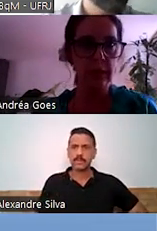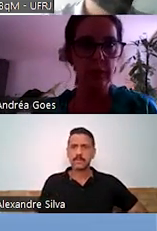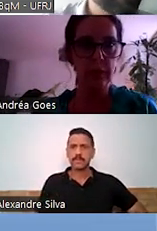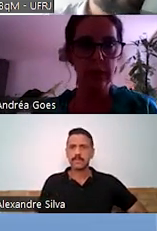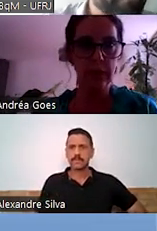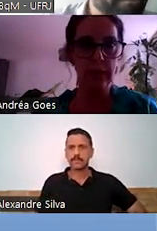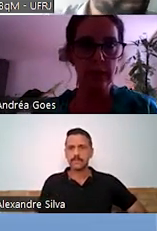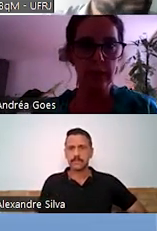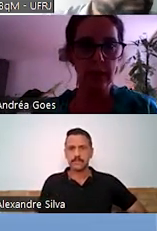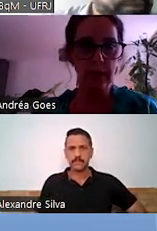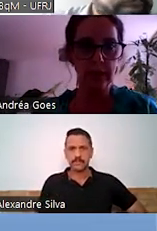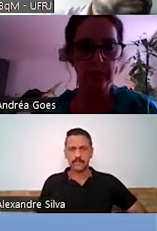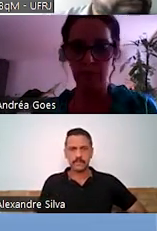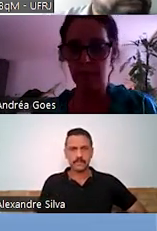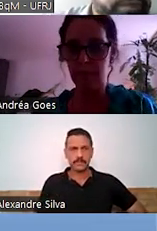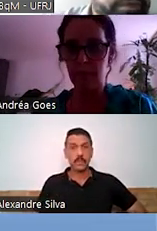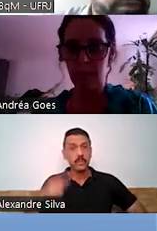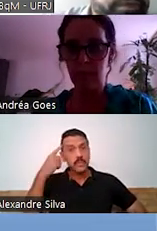Não, não sei dizer.